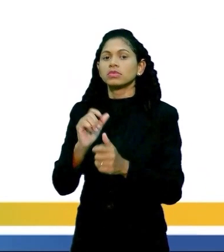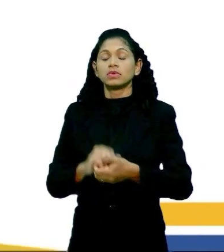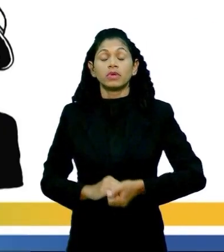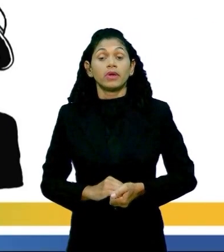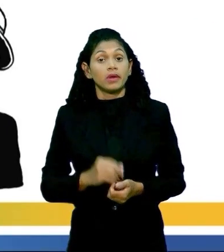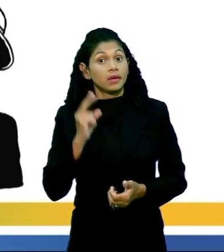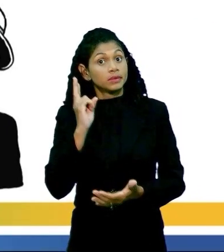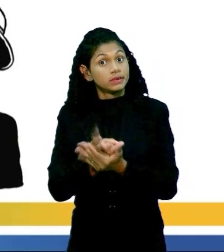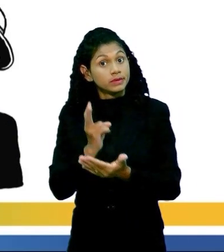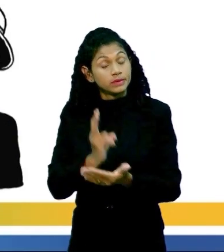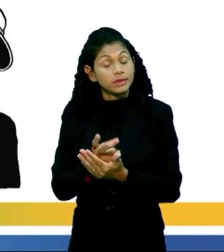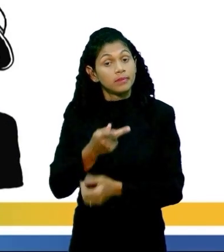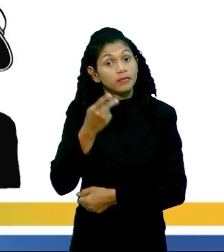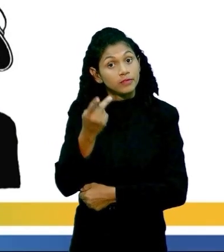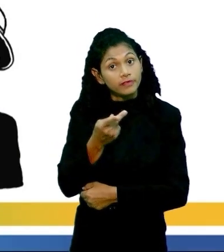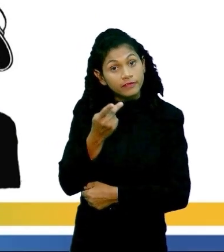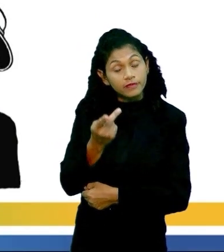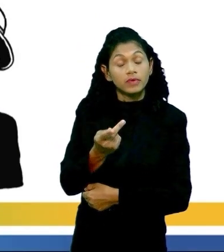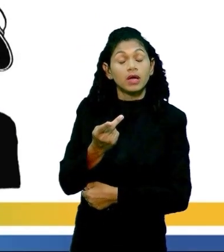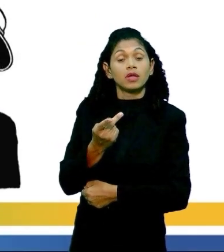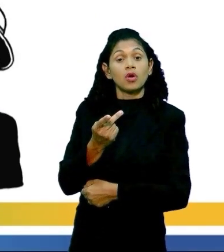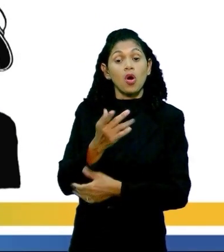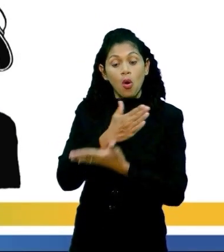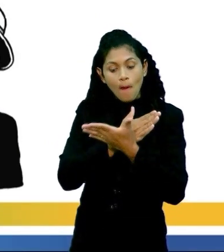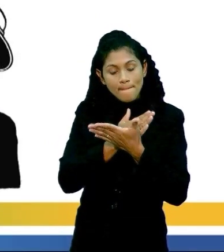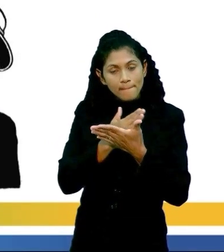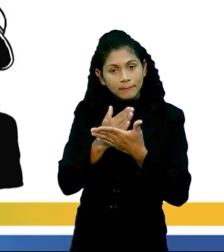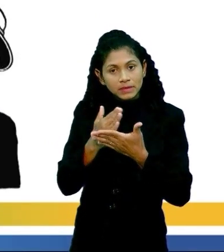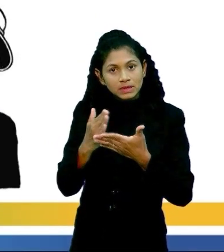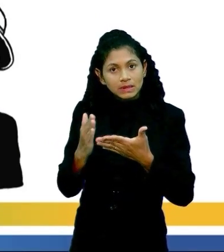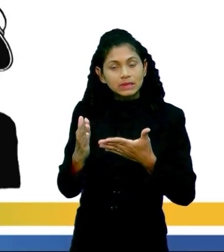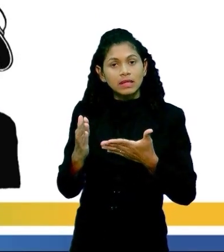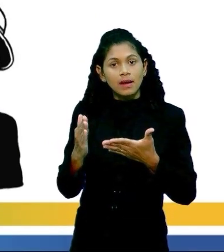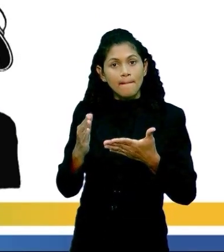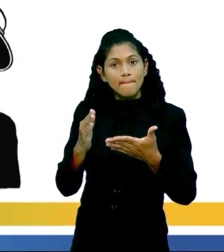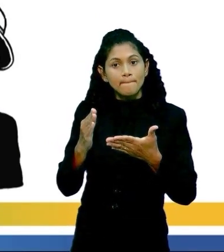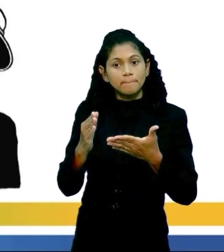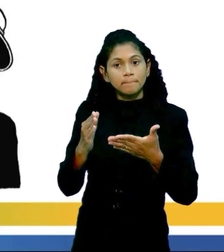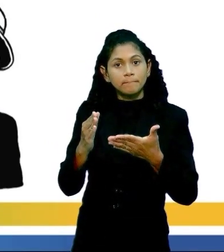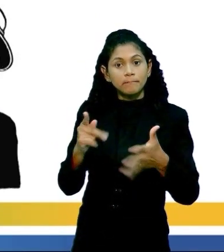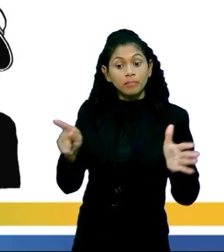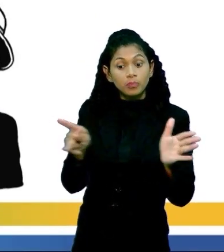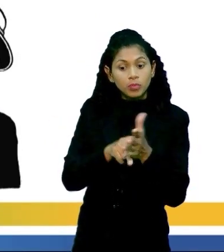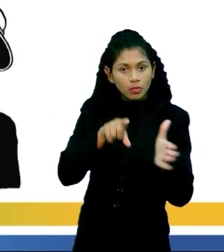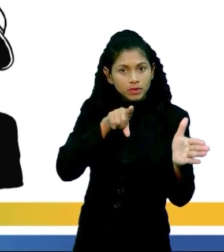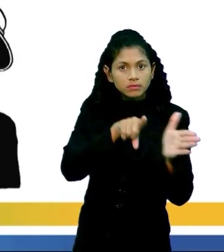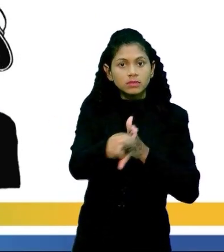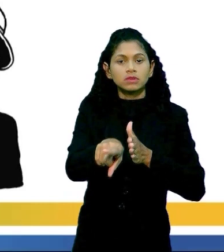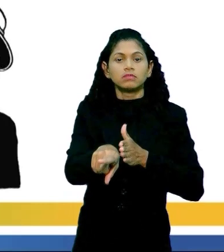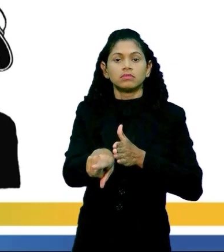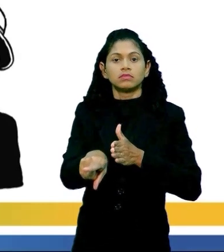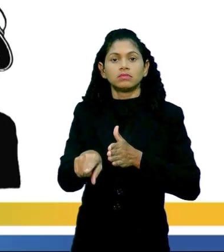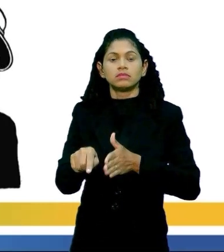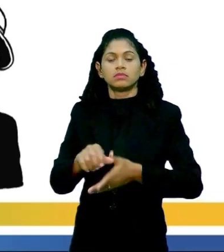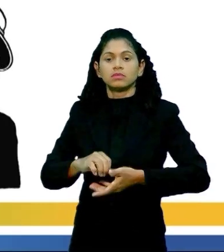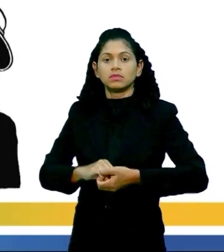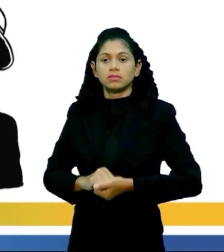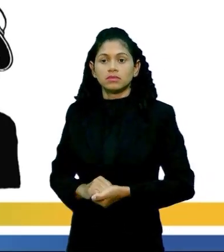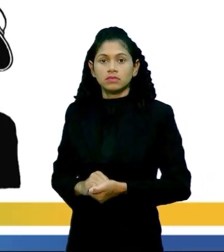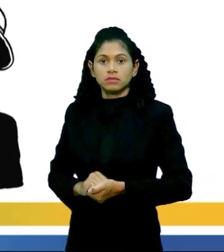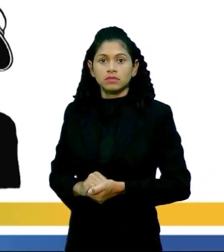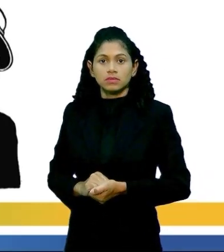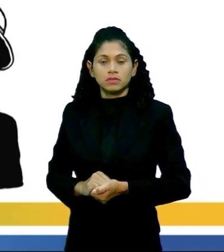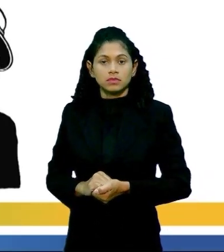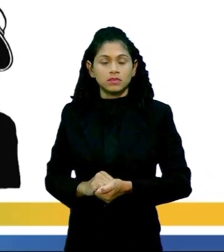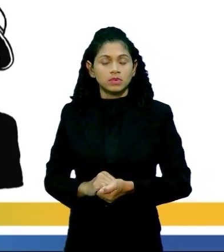para vocês que o ideal é começar pela questão, né, pelo enunciado, aí, pelo que